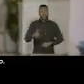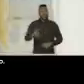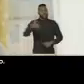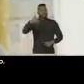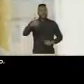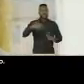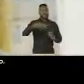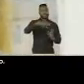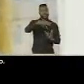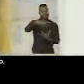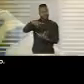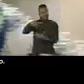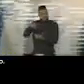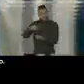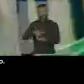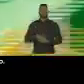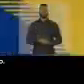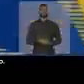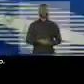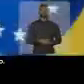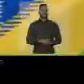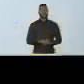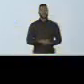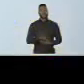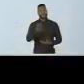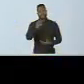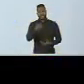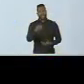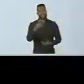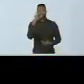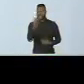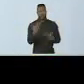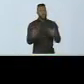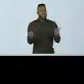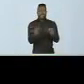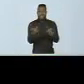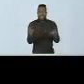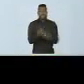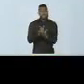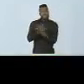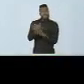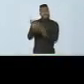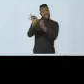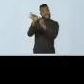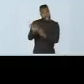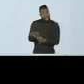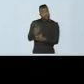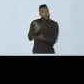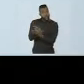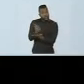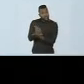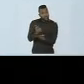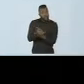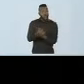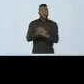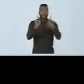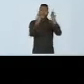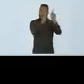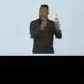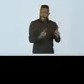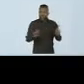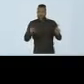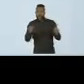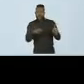considerado o povo mais otimista do mundo. Não se deixe enganar. Não troque um caminho certo pelo duvidoso.